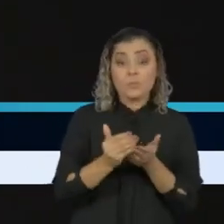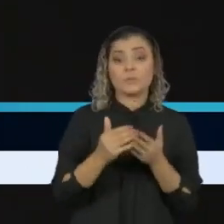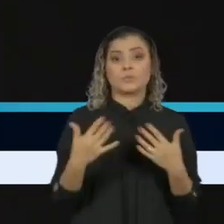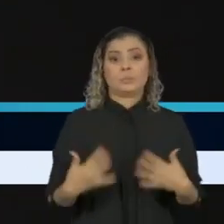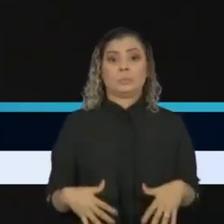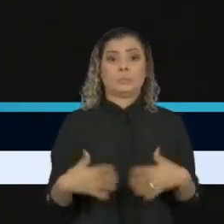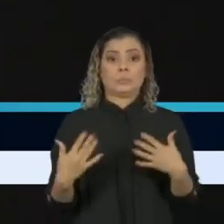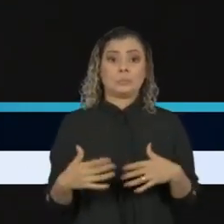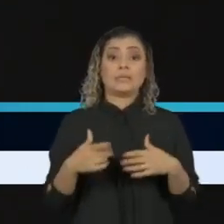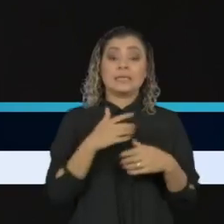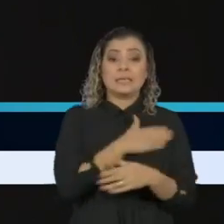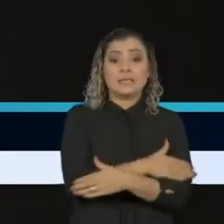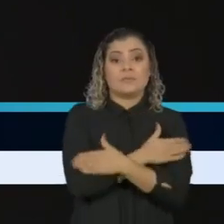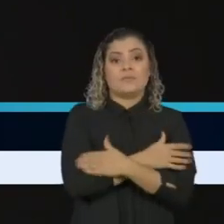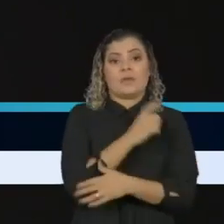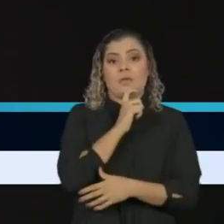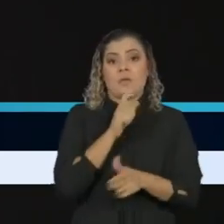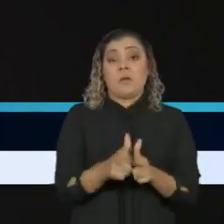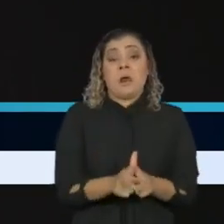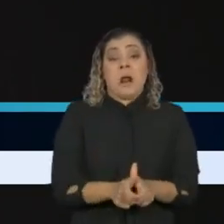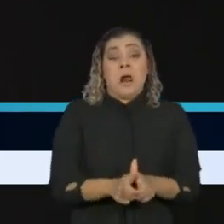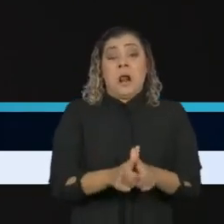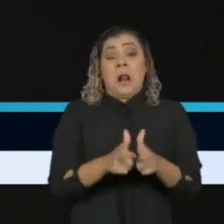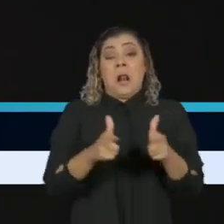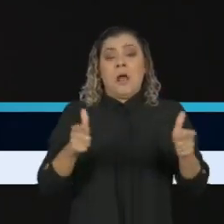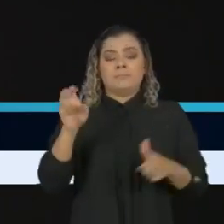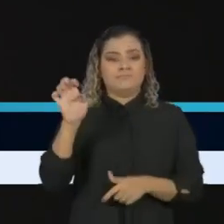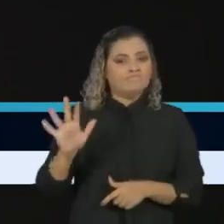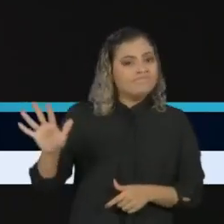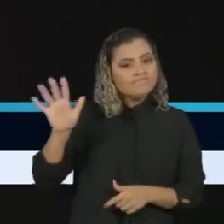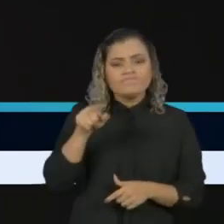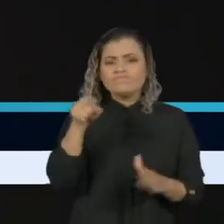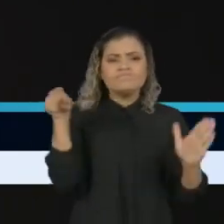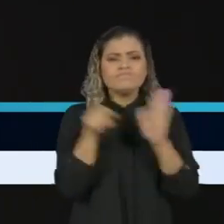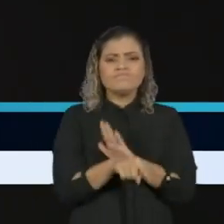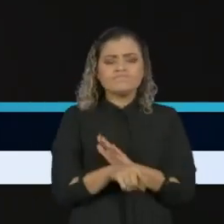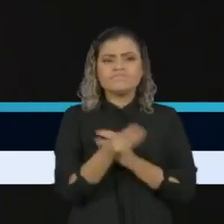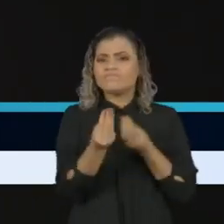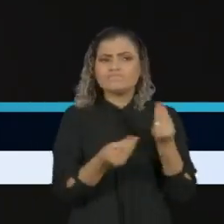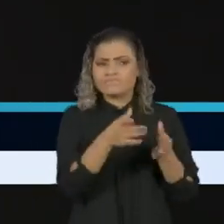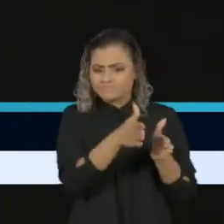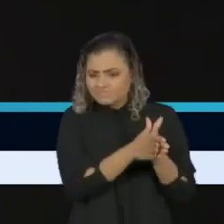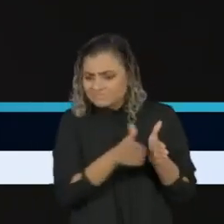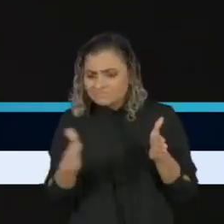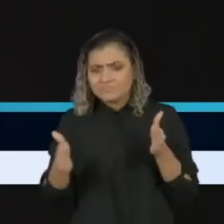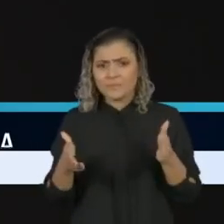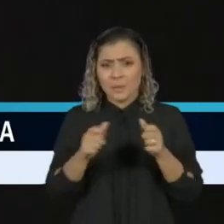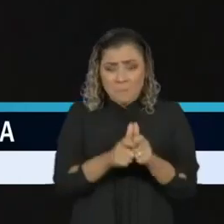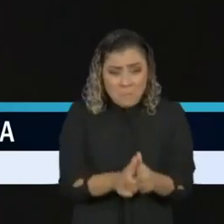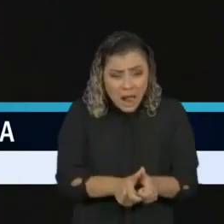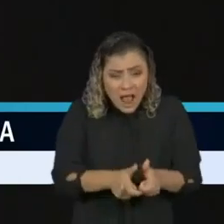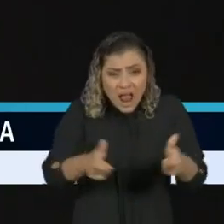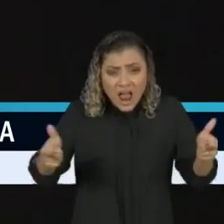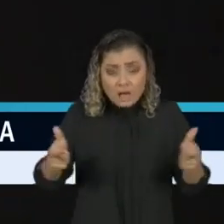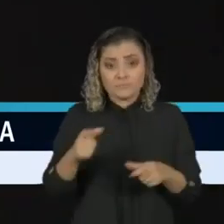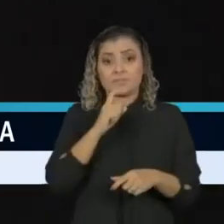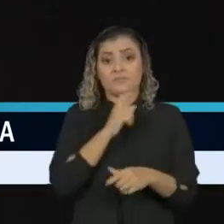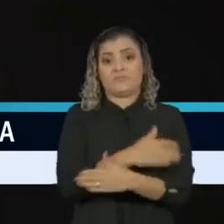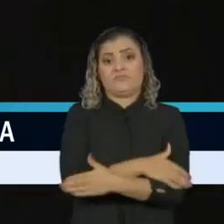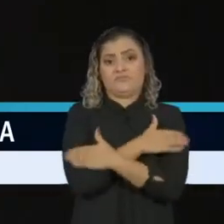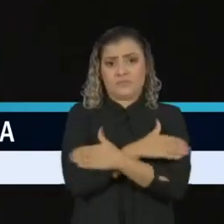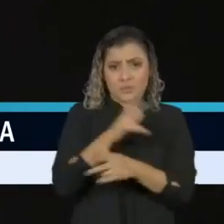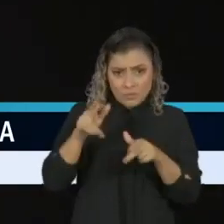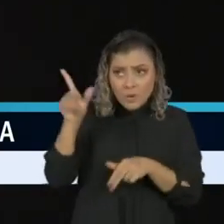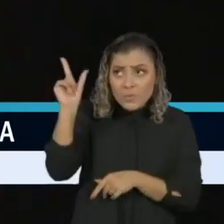eles estavam no inverno, o inverno assolava a Europa. Minha pergunta é sobre isso, para evitar que aconteça uma explosão de casos como houve na